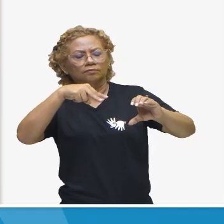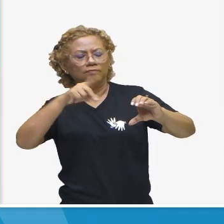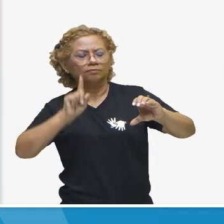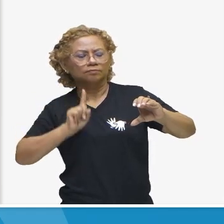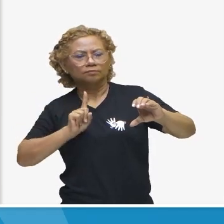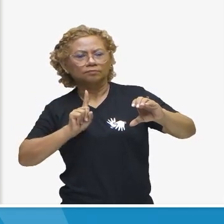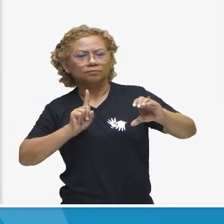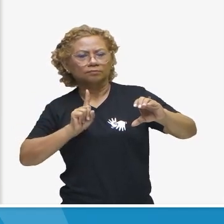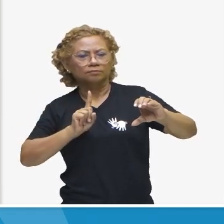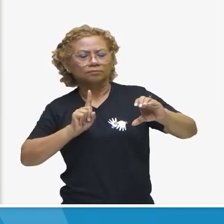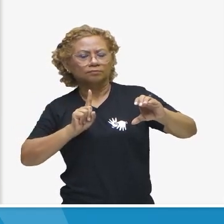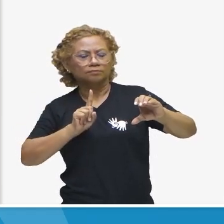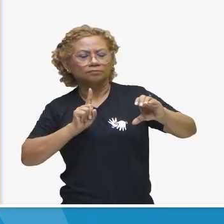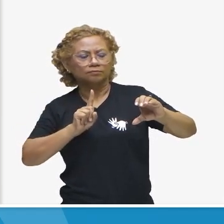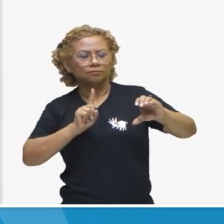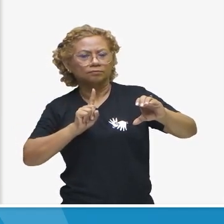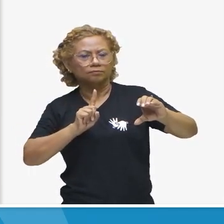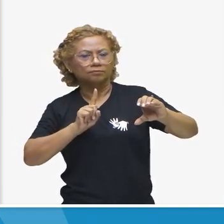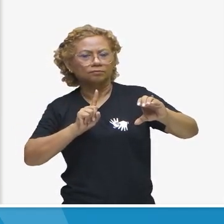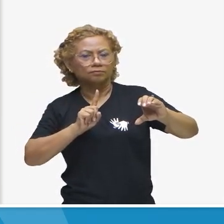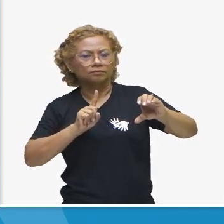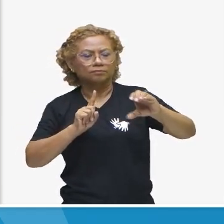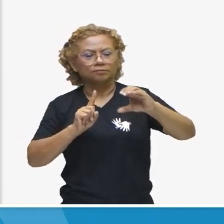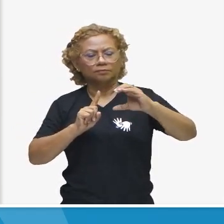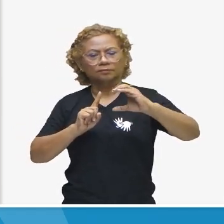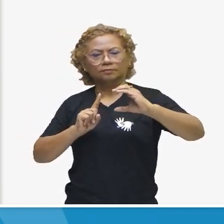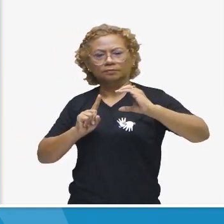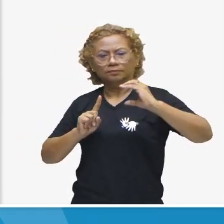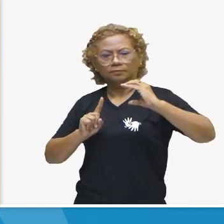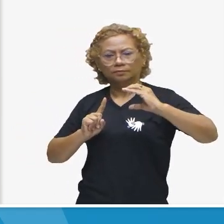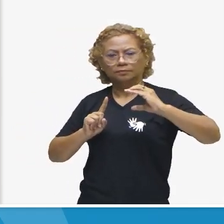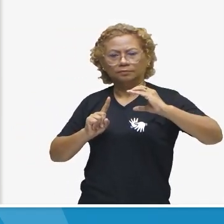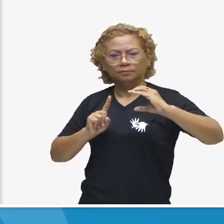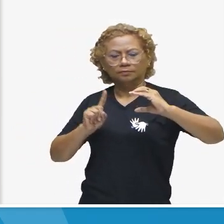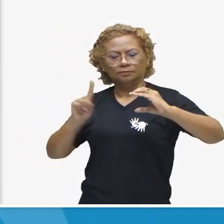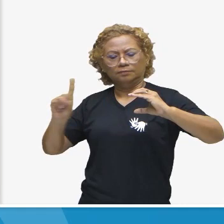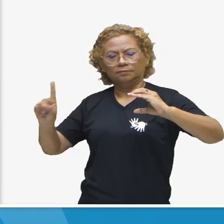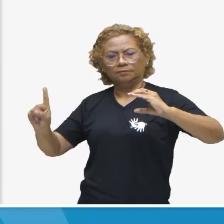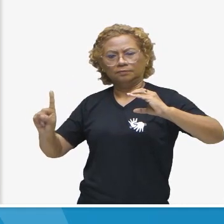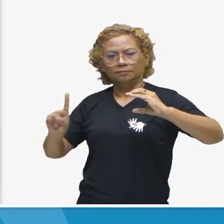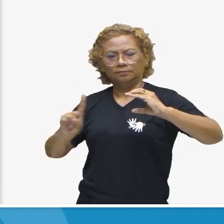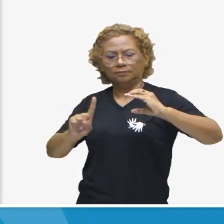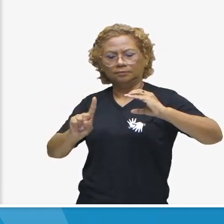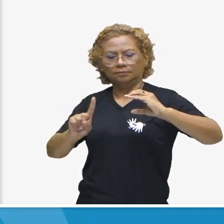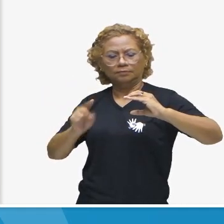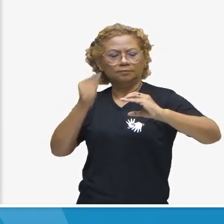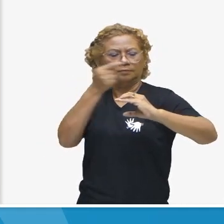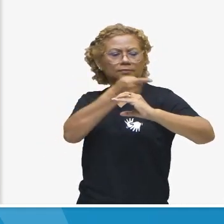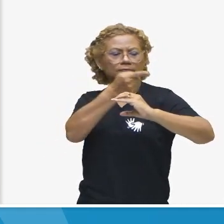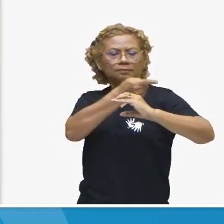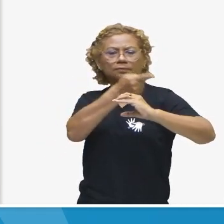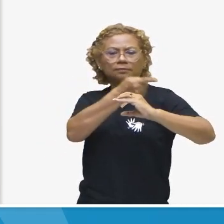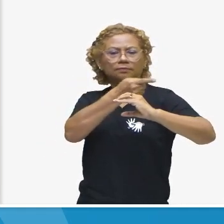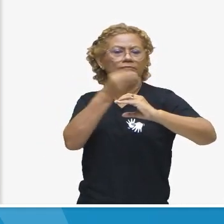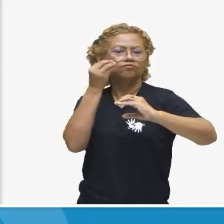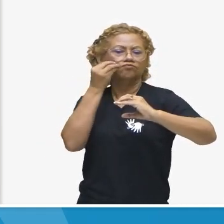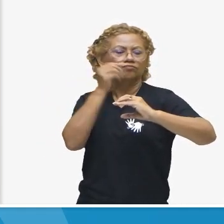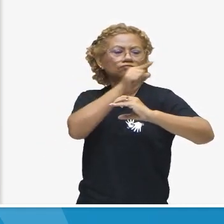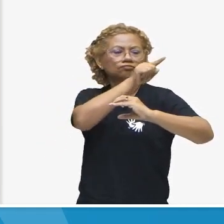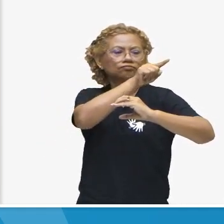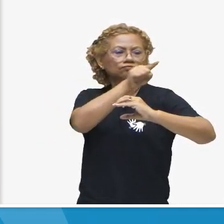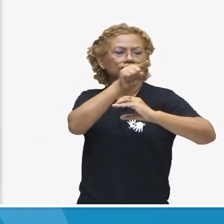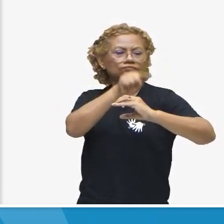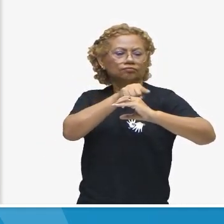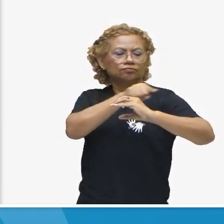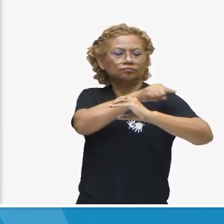direção aqui da reta amarela, eu vou enxergar um quadrado. Olha só que interessante,